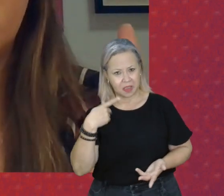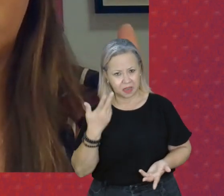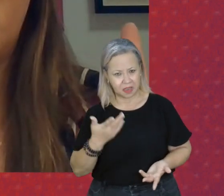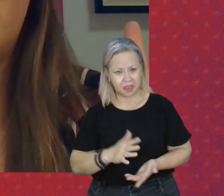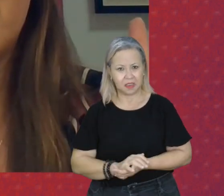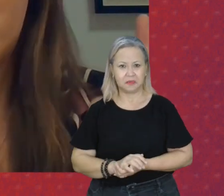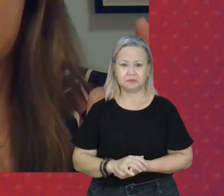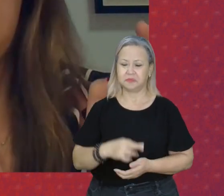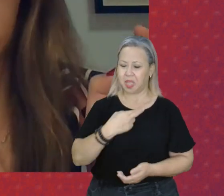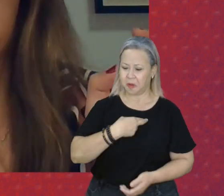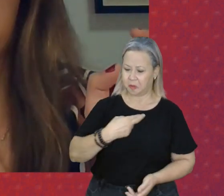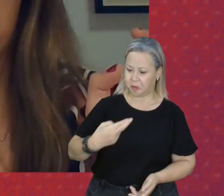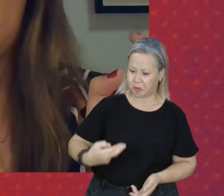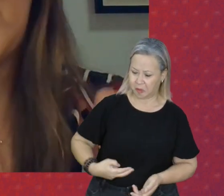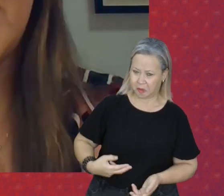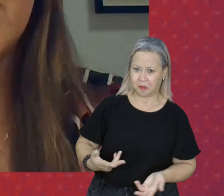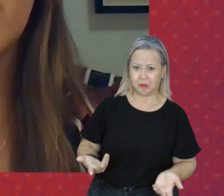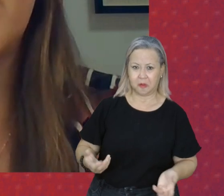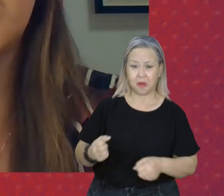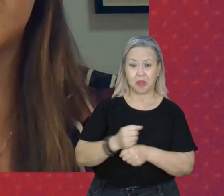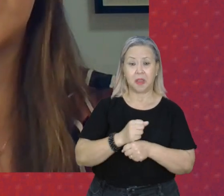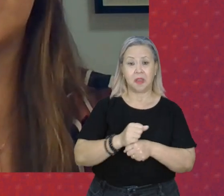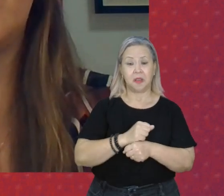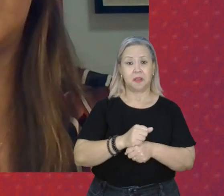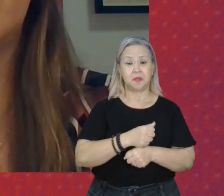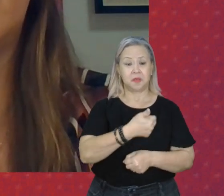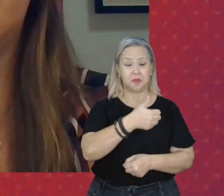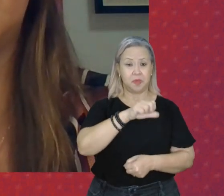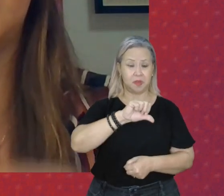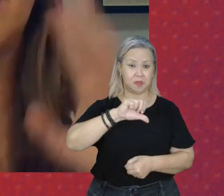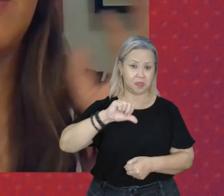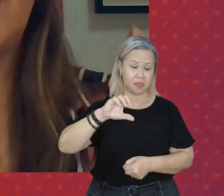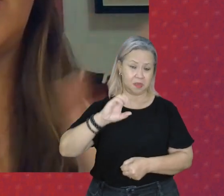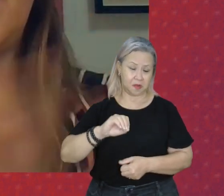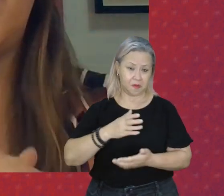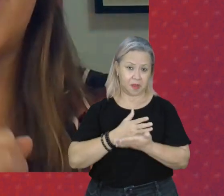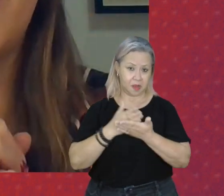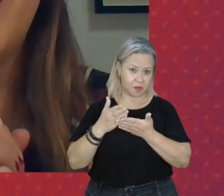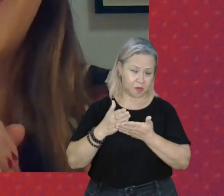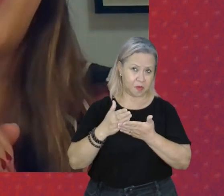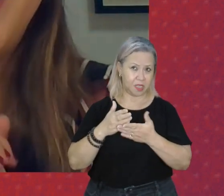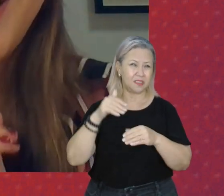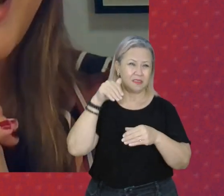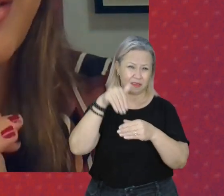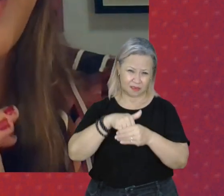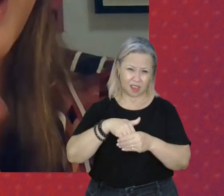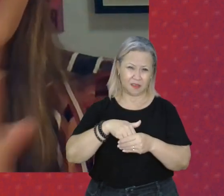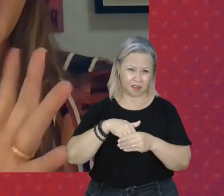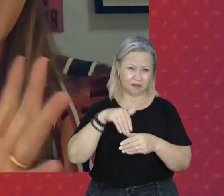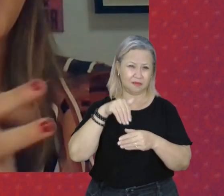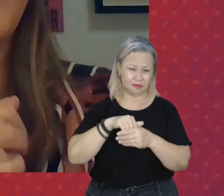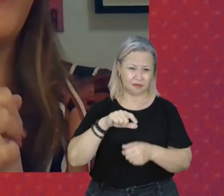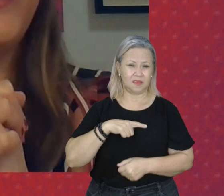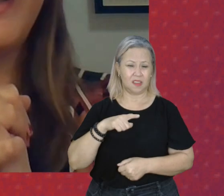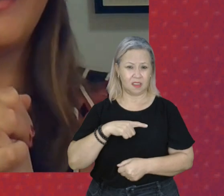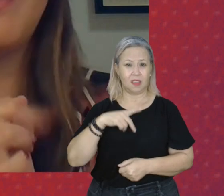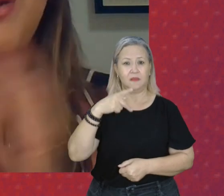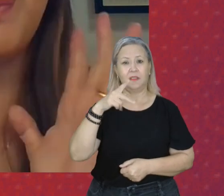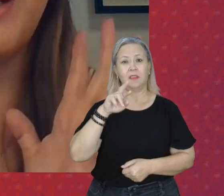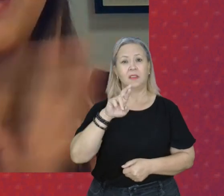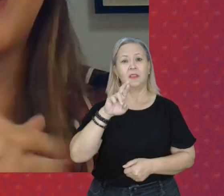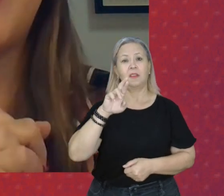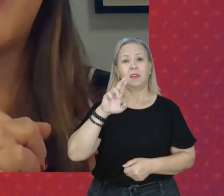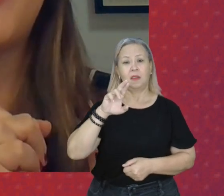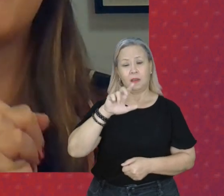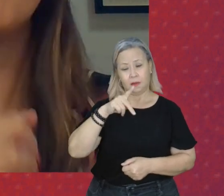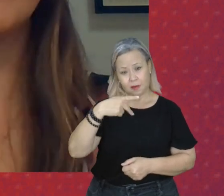logo no começo, assim, nos anos 90, no começo dos anos 90, agora me falhou a memória, se foi 93 ou 94, por isso que eu tô enrolando, me